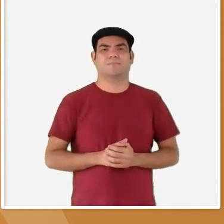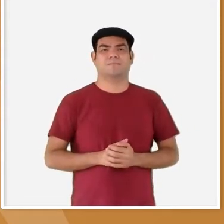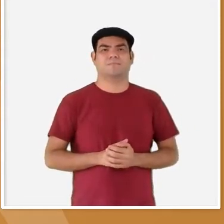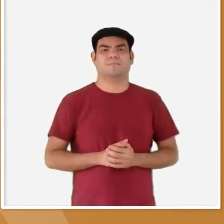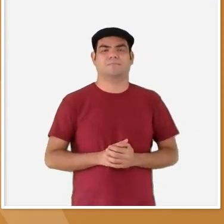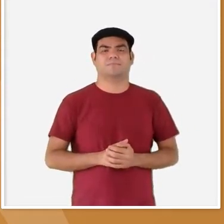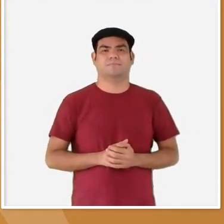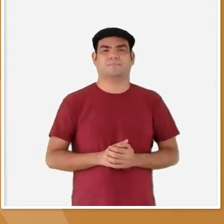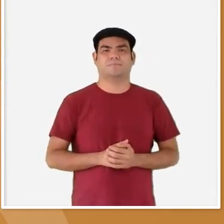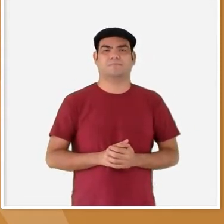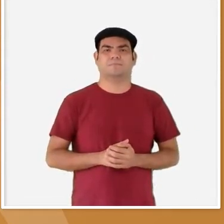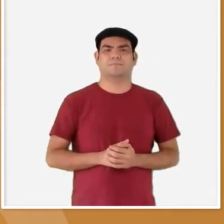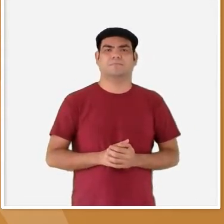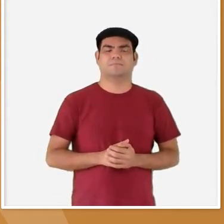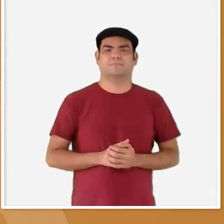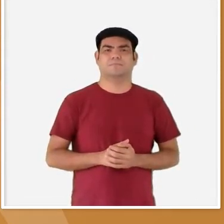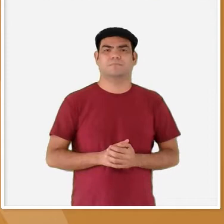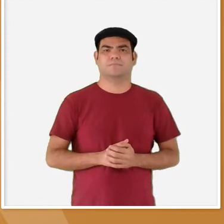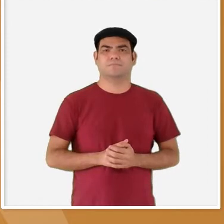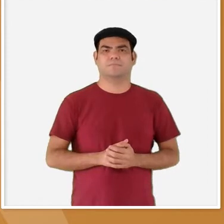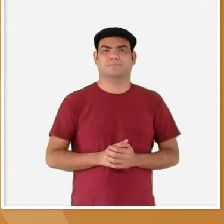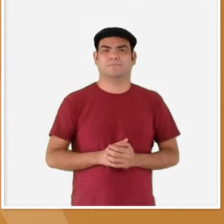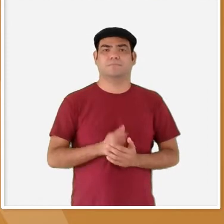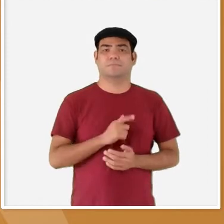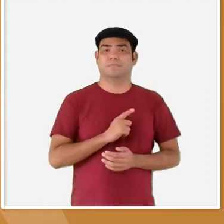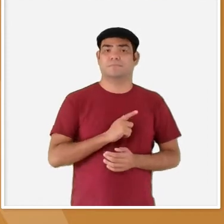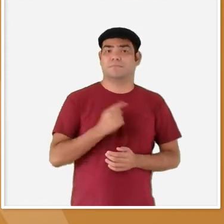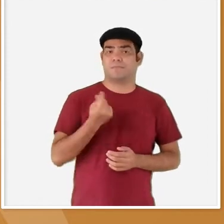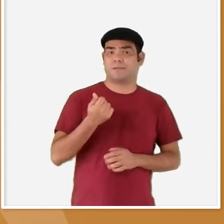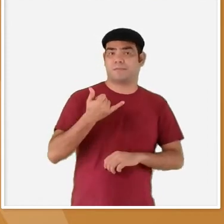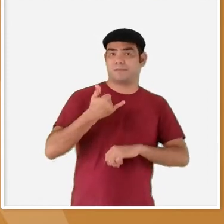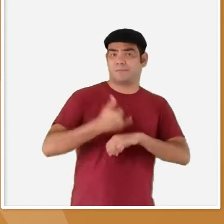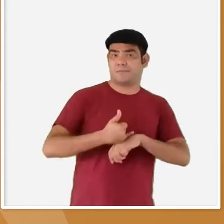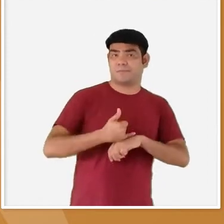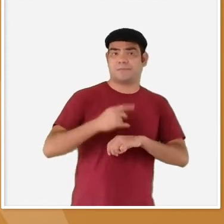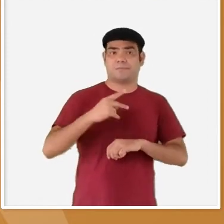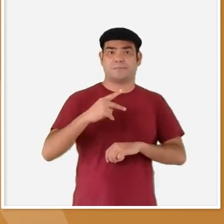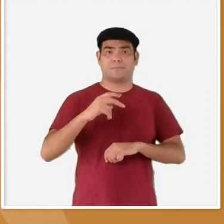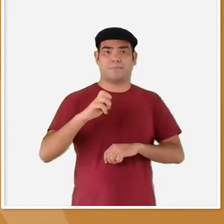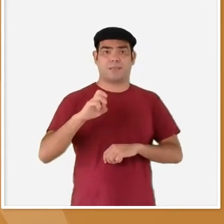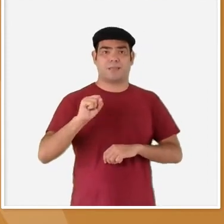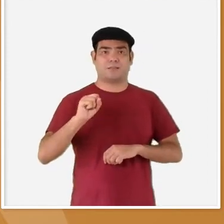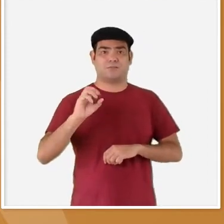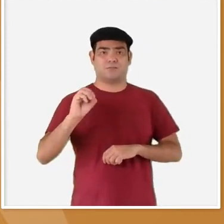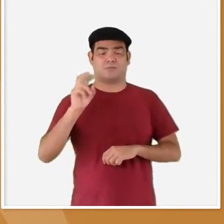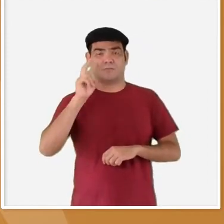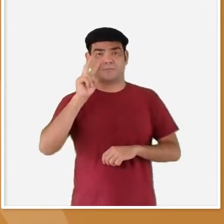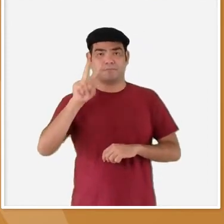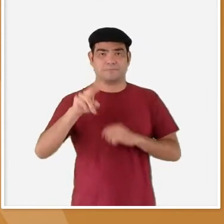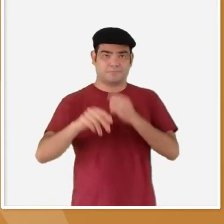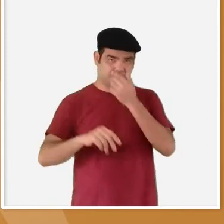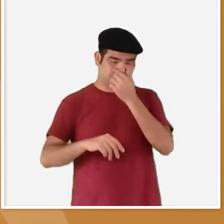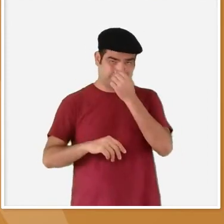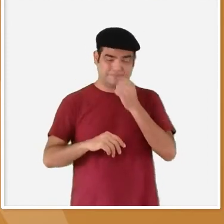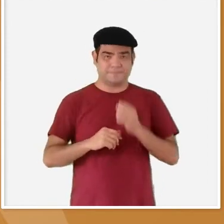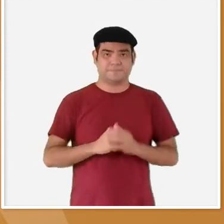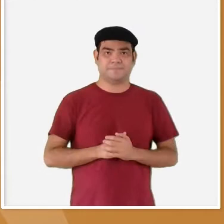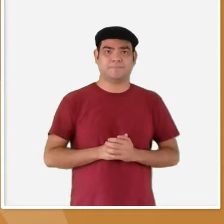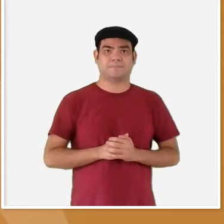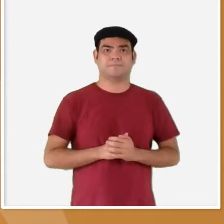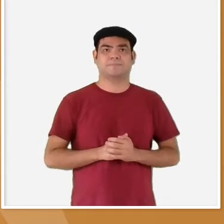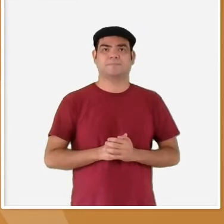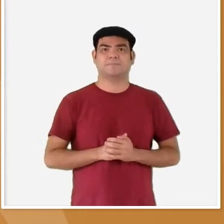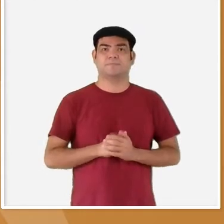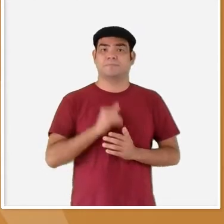temos aí a moeda, que é o peso mexicano, está aqui representada para nós, né? Um exemplo aí que nós temos a imagem